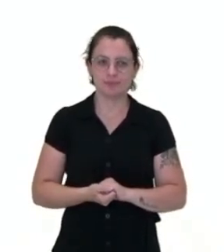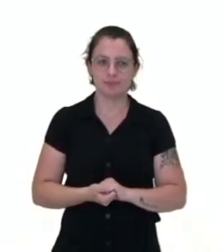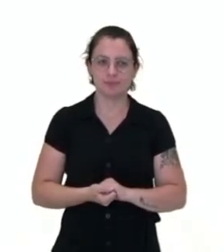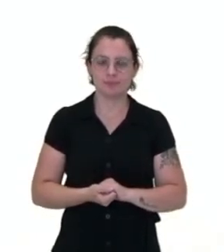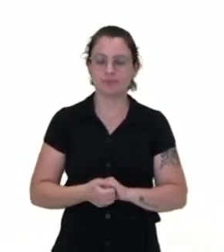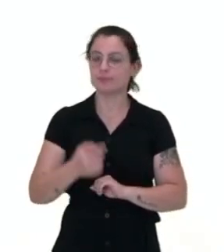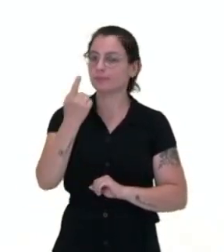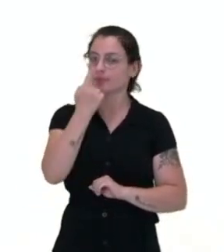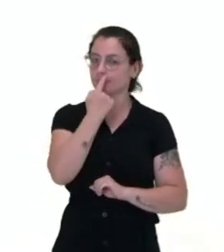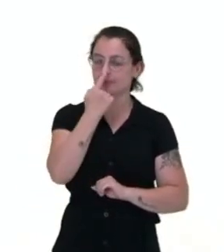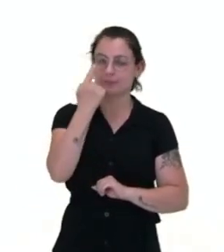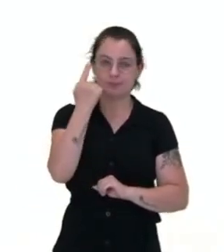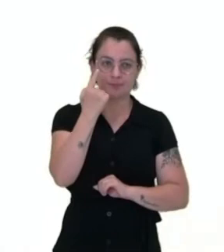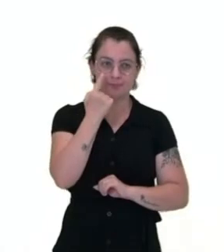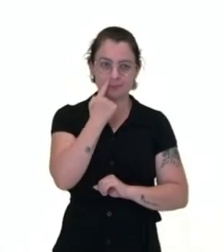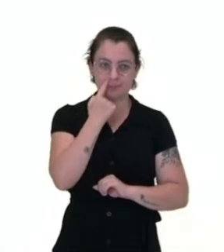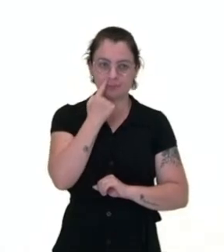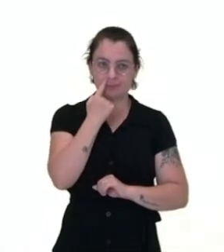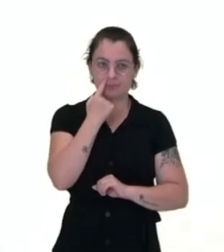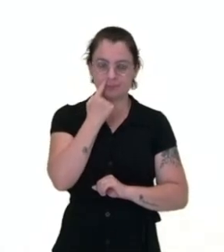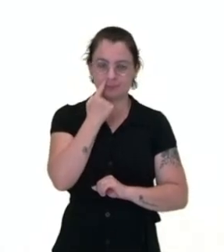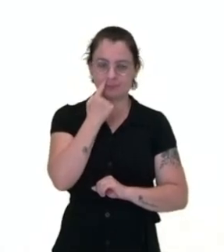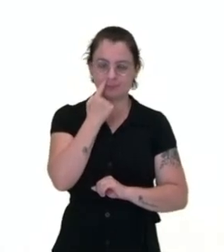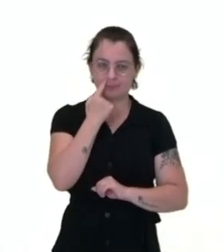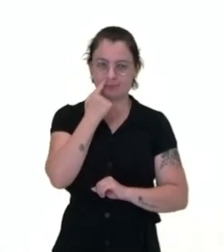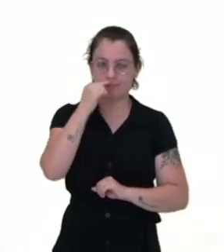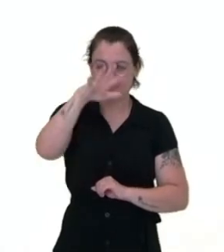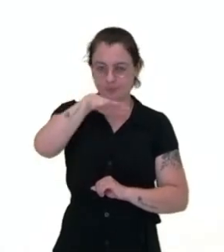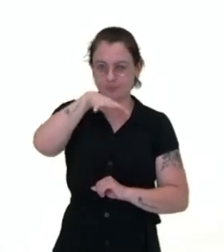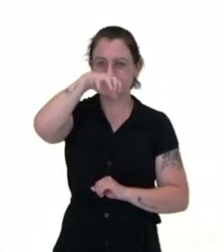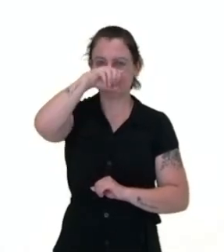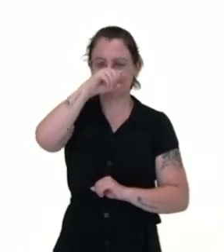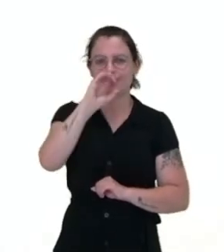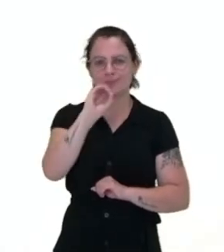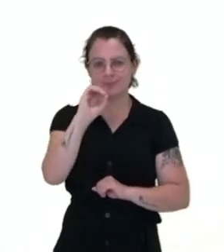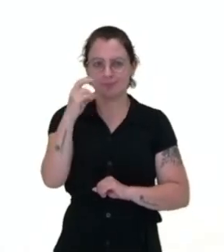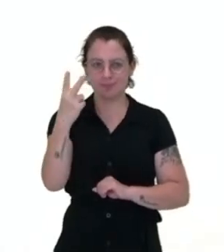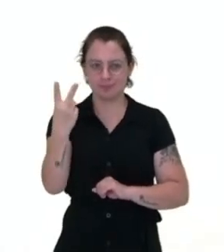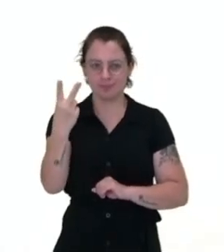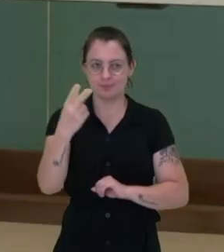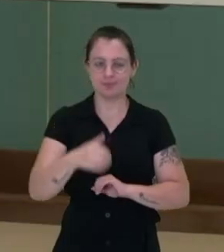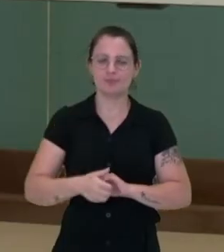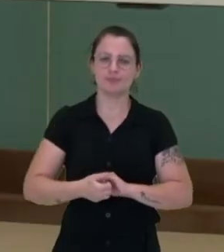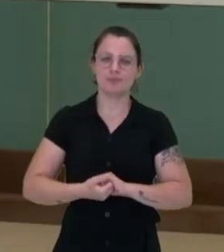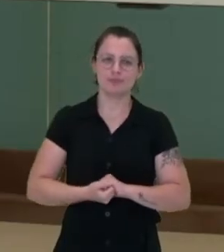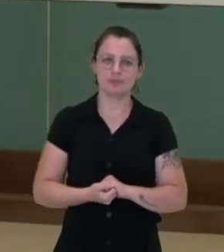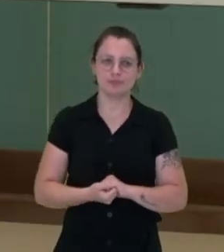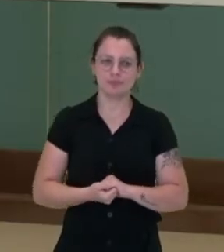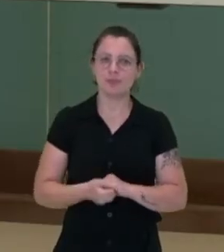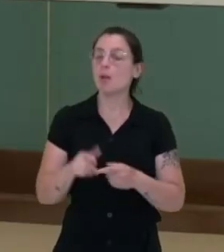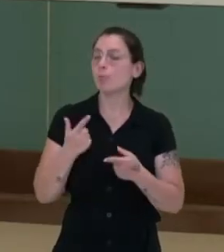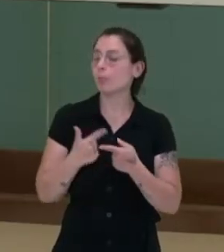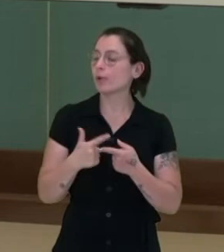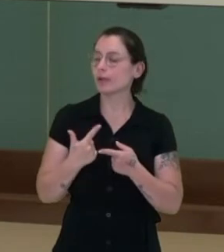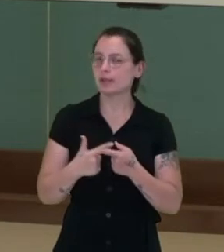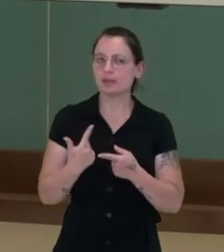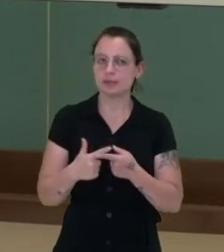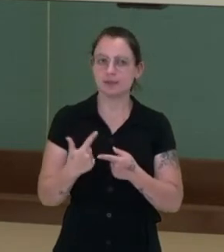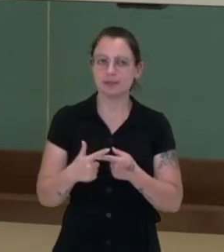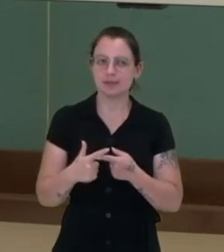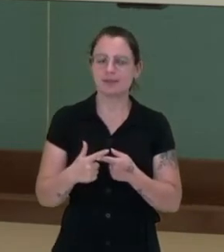cavidades nasais, a gente sempre respira o oxigênio pelo nariz. Por quê?